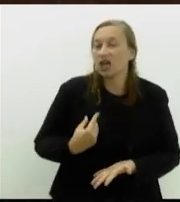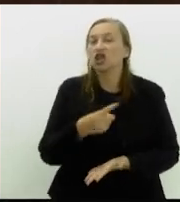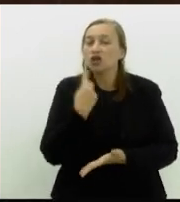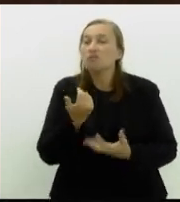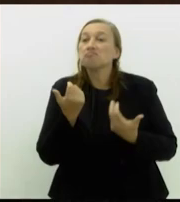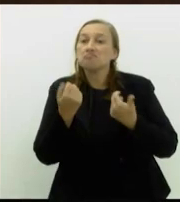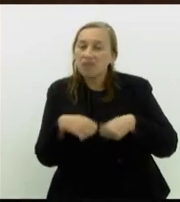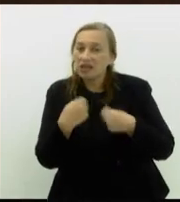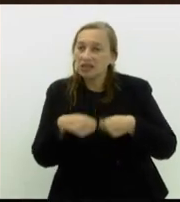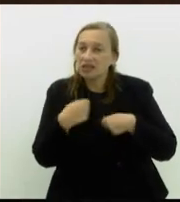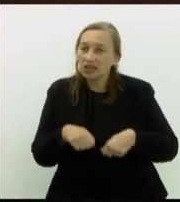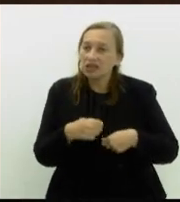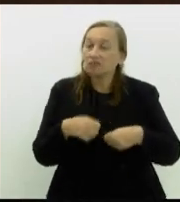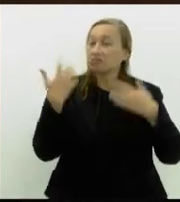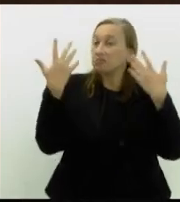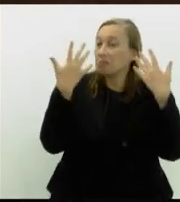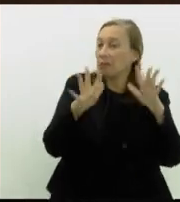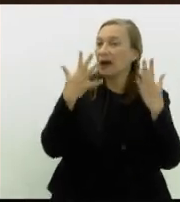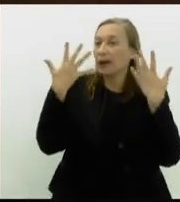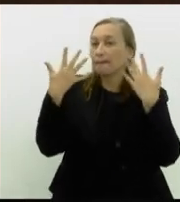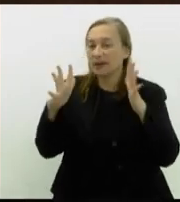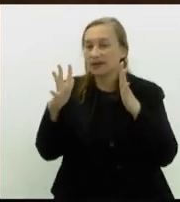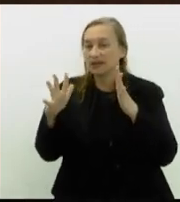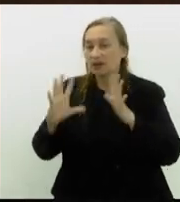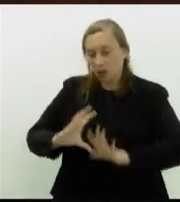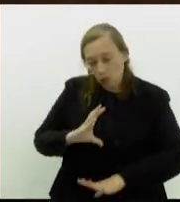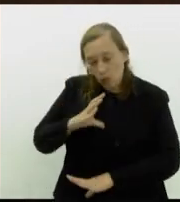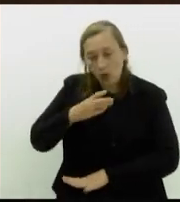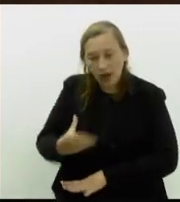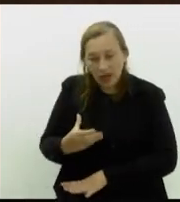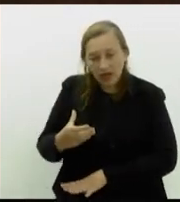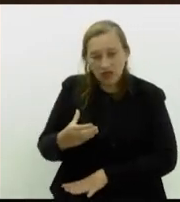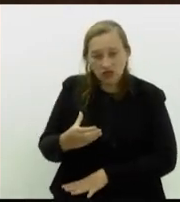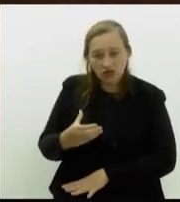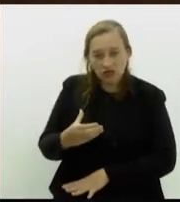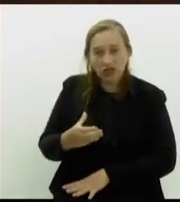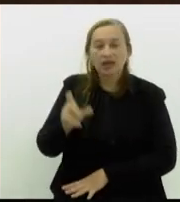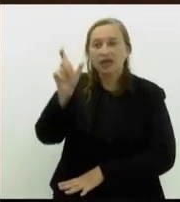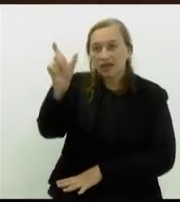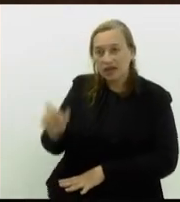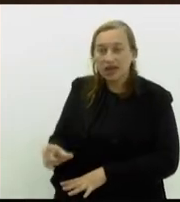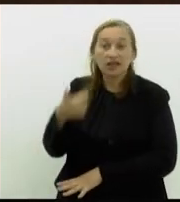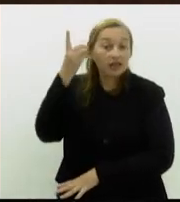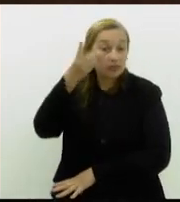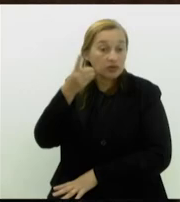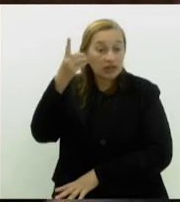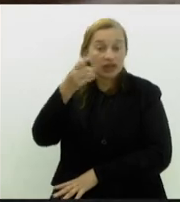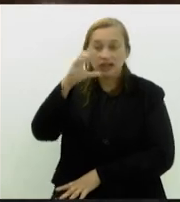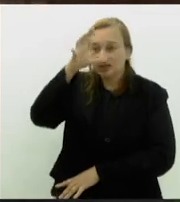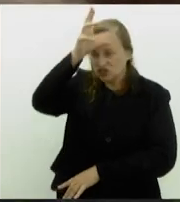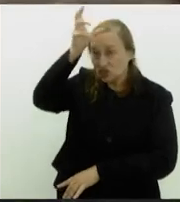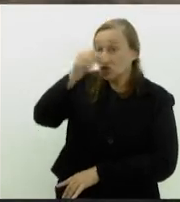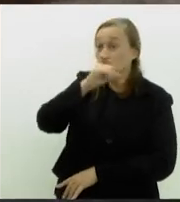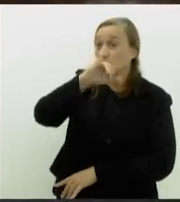precisa aqui saudar a coragem e a deputada Tia Ju por colocar um tema